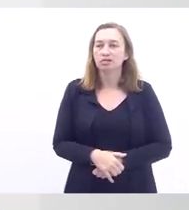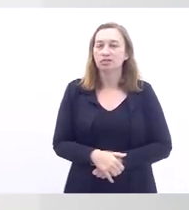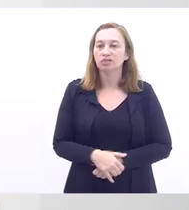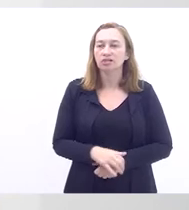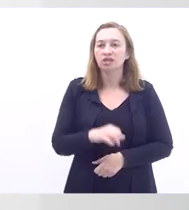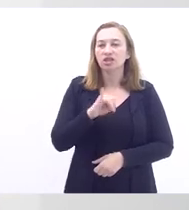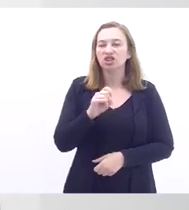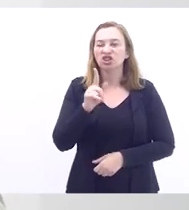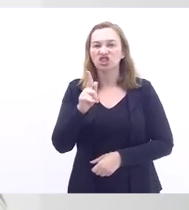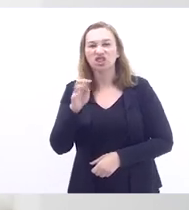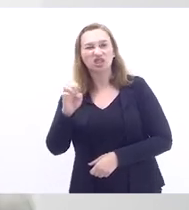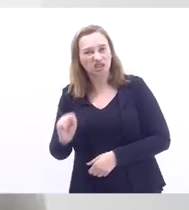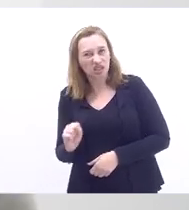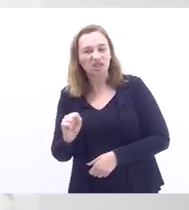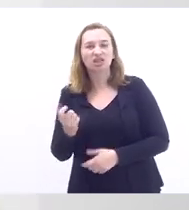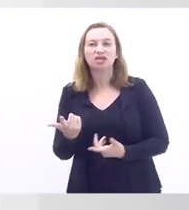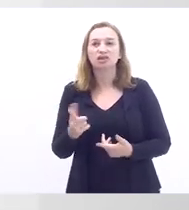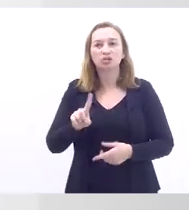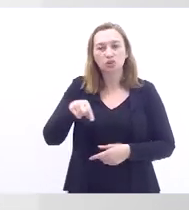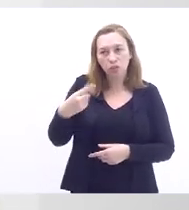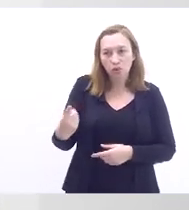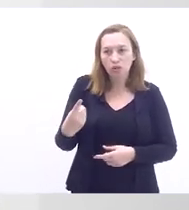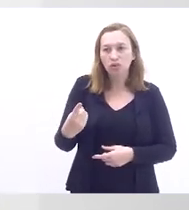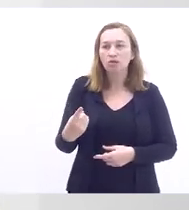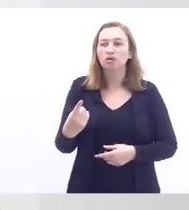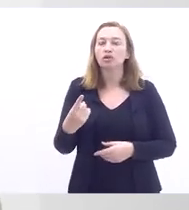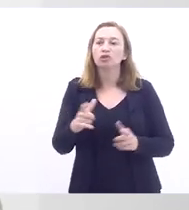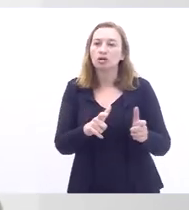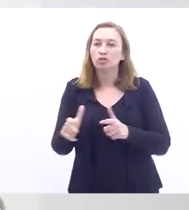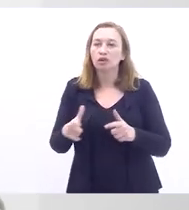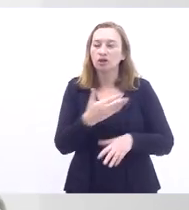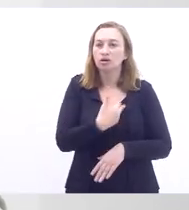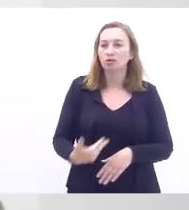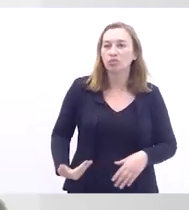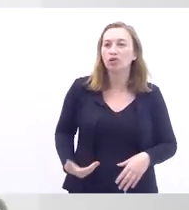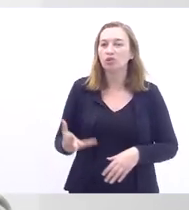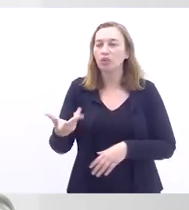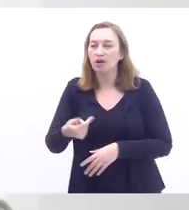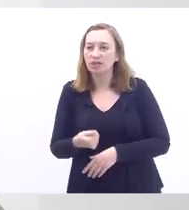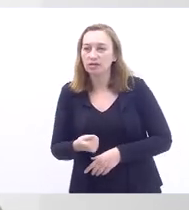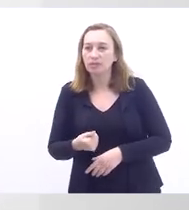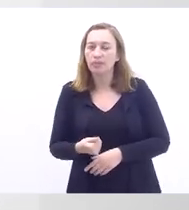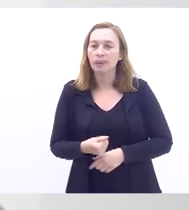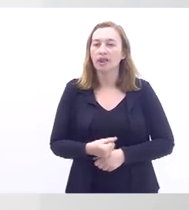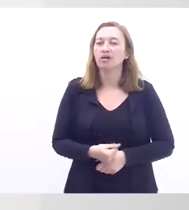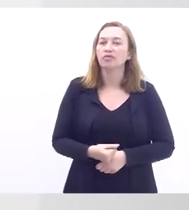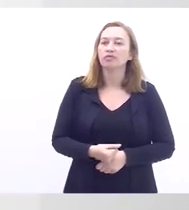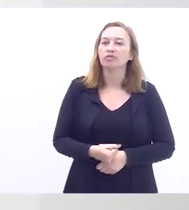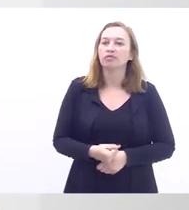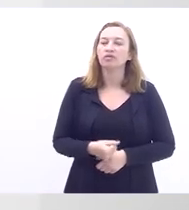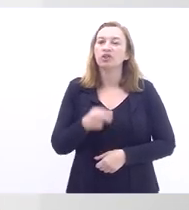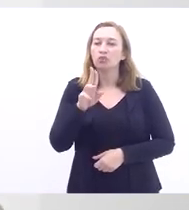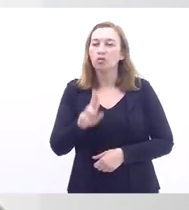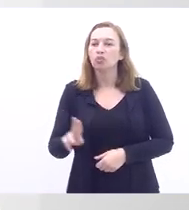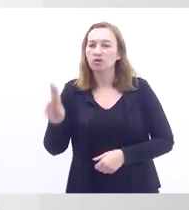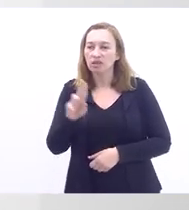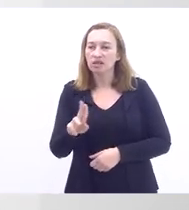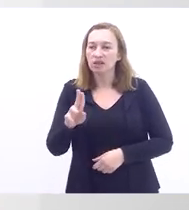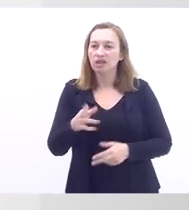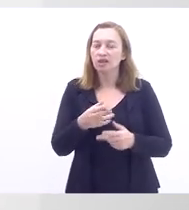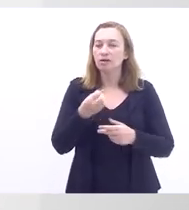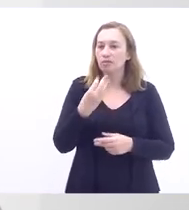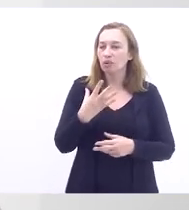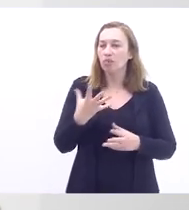igc Se não me engano nos outros índices públicos não é de qualidade da universidade pública e rankeiam ao enfim boas